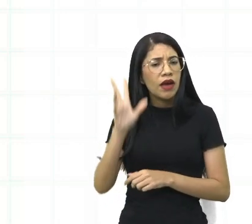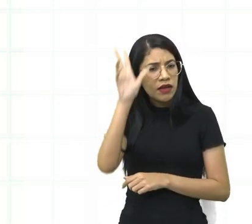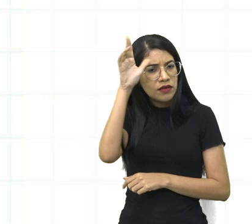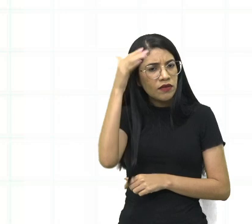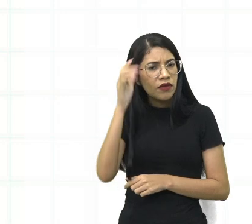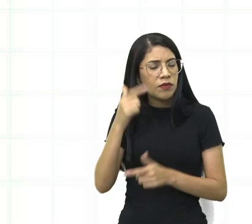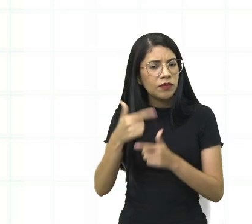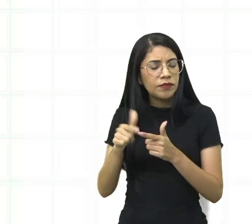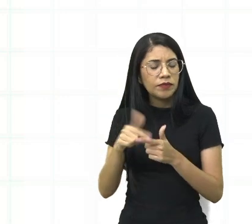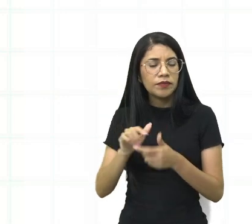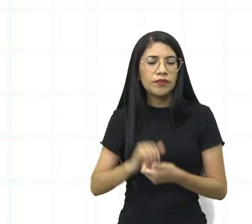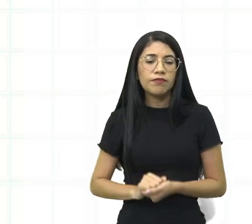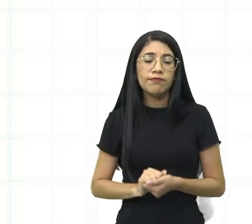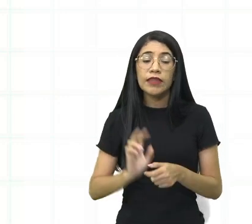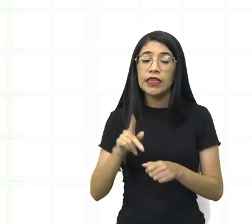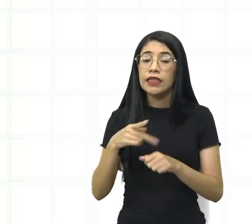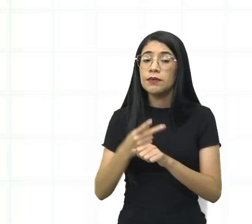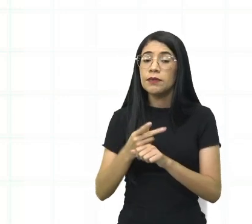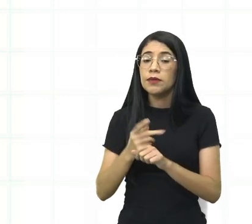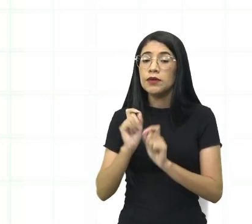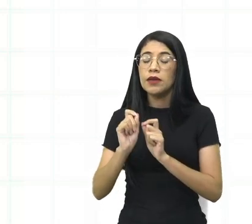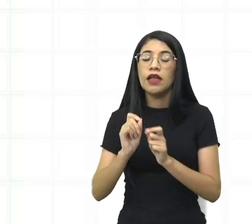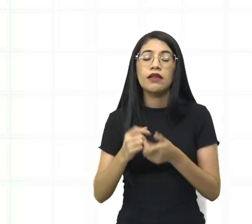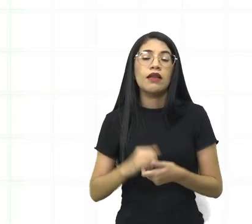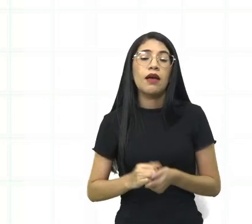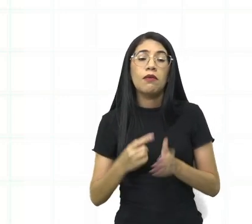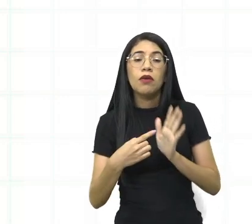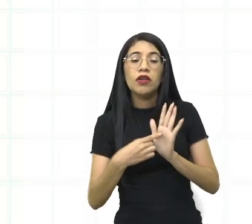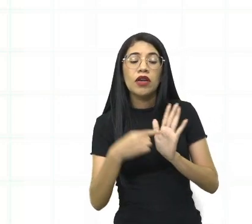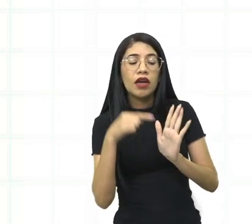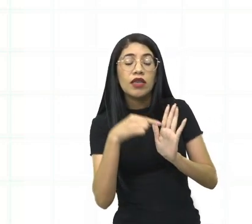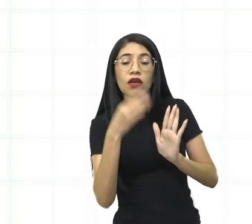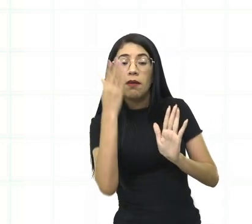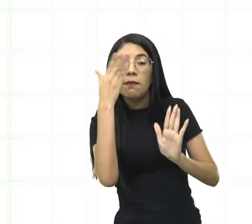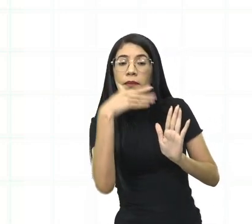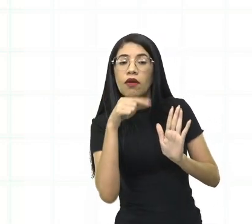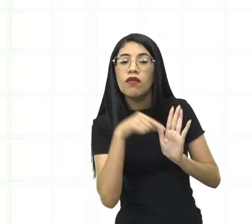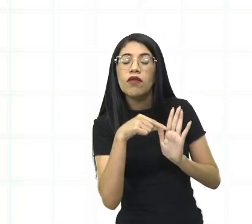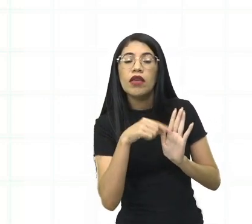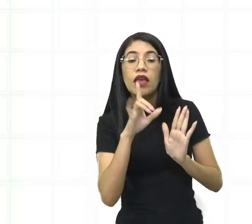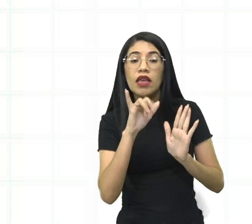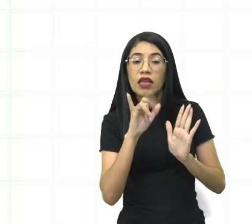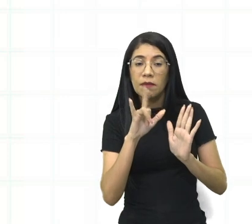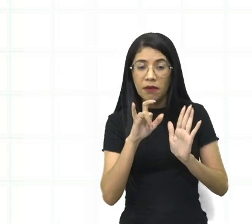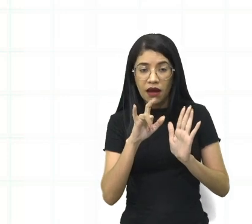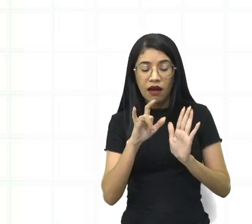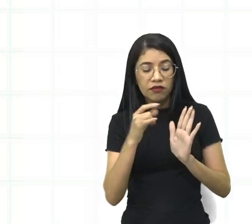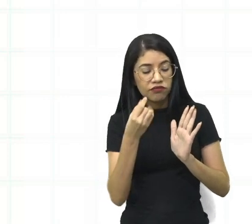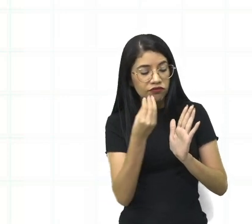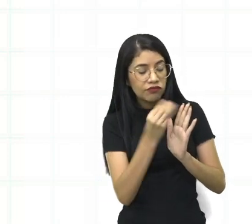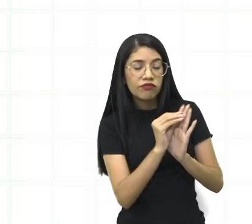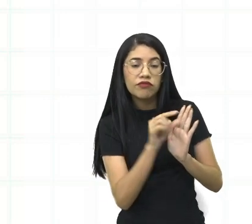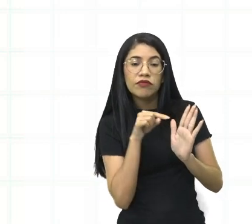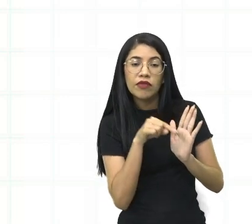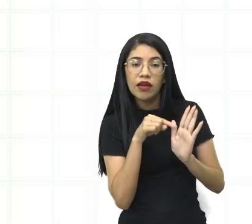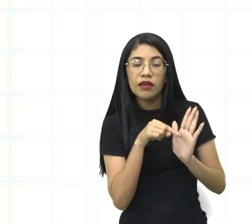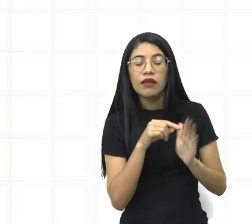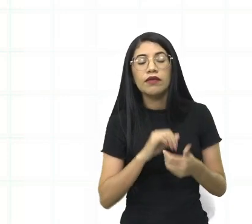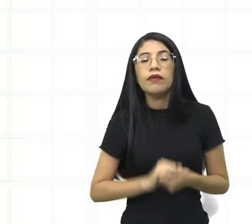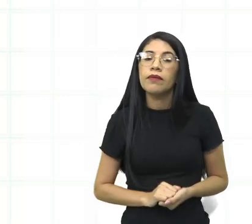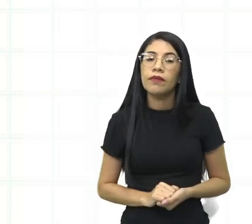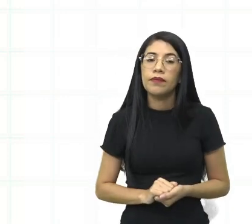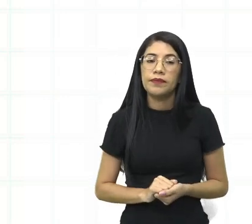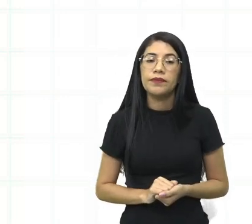ela fez? Foi mostrar, então ela vai mostrar nos prints, que agora a gente trabalha com print, né, gente? Ah, não fiz isso não? Vamos aqui no